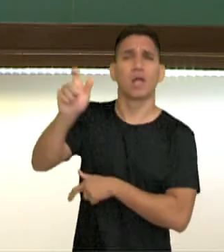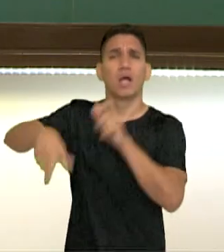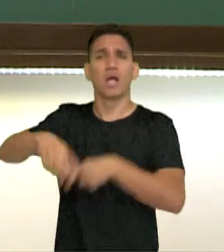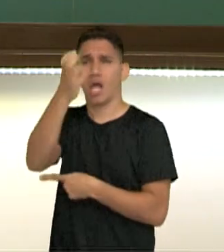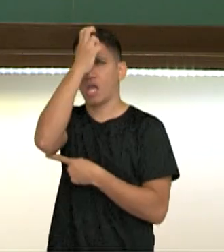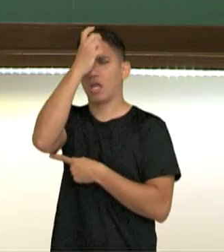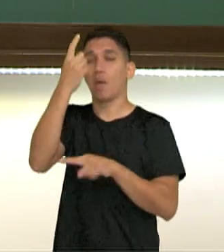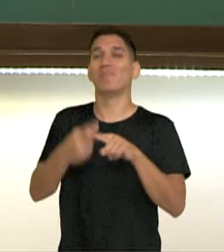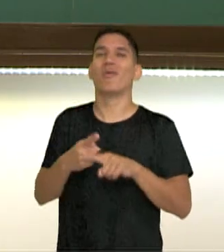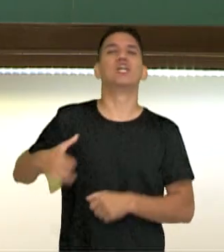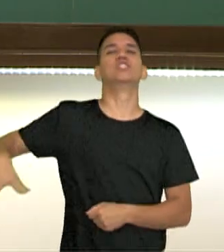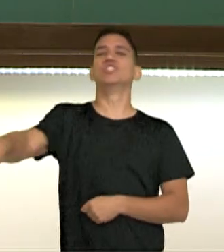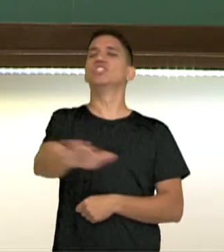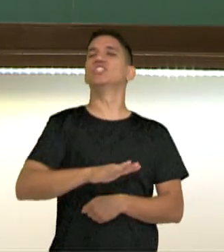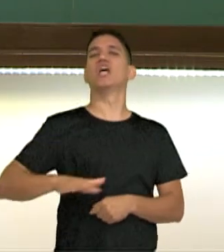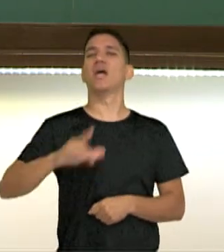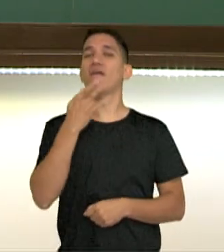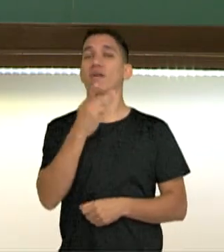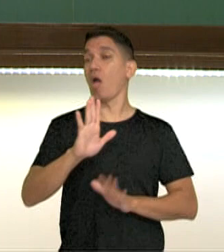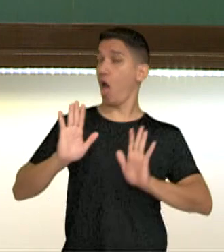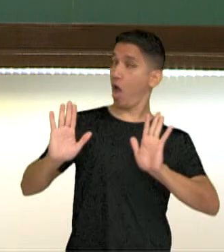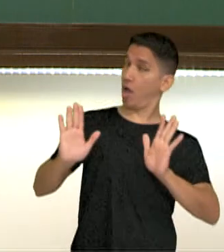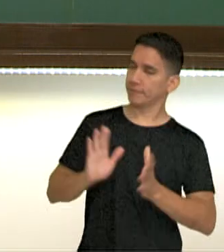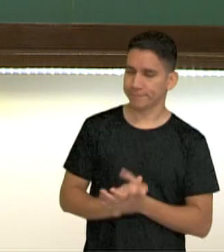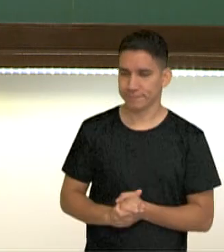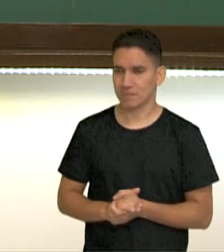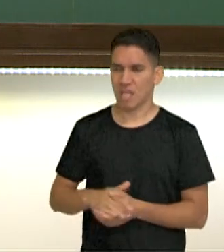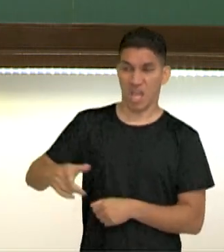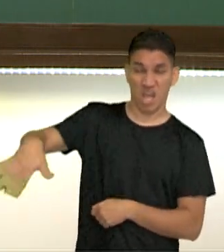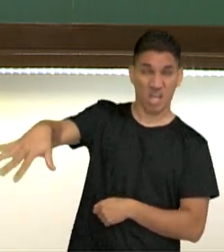Porque ele generalizou, falou o seguinte, olha, galerinha aqui só